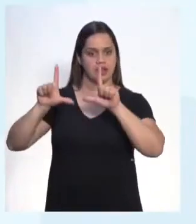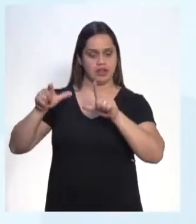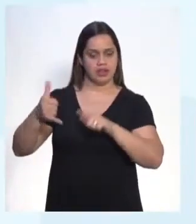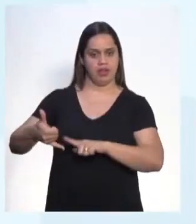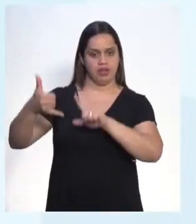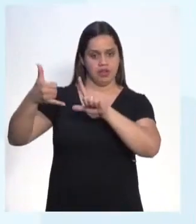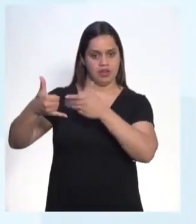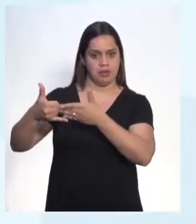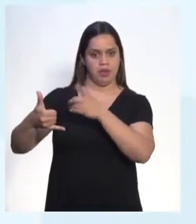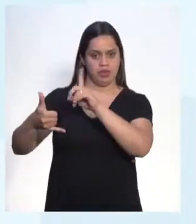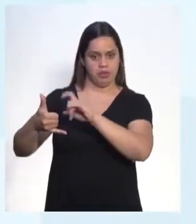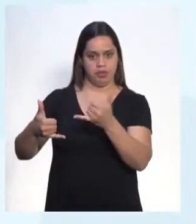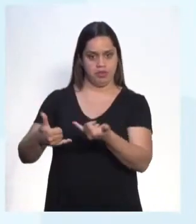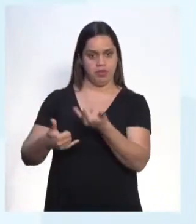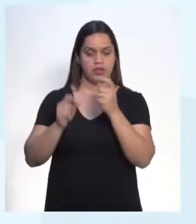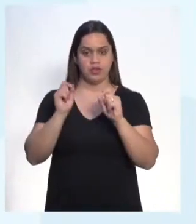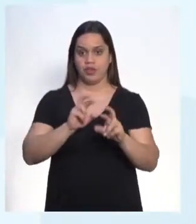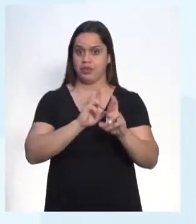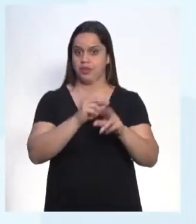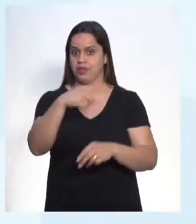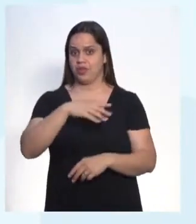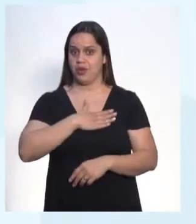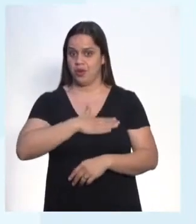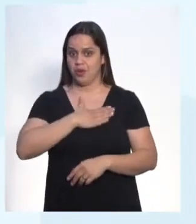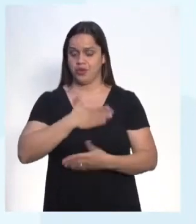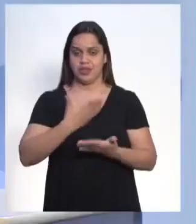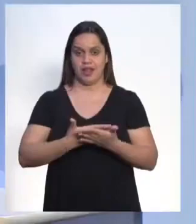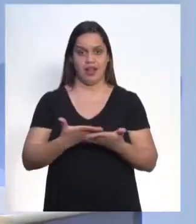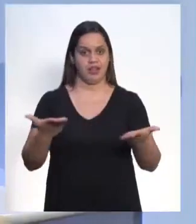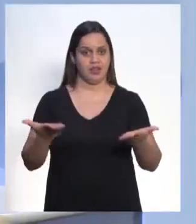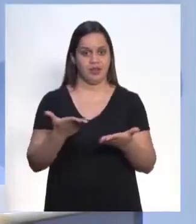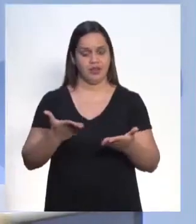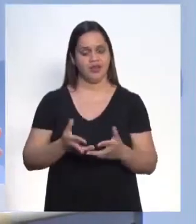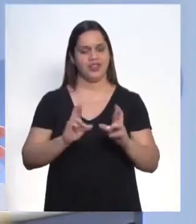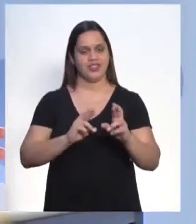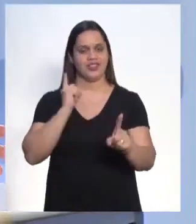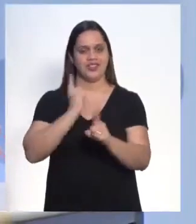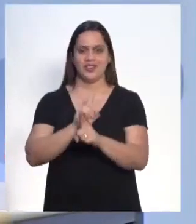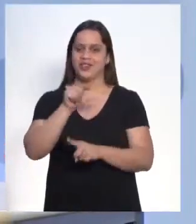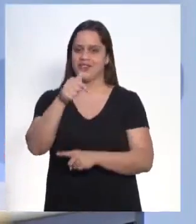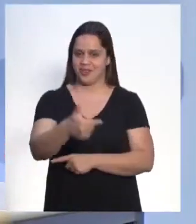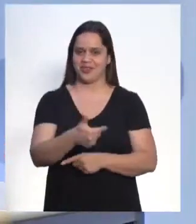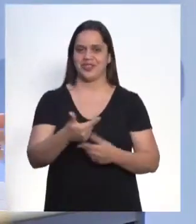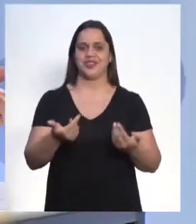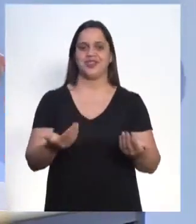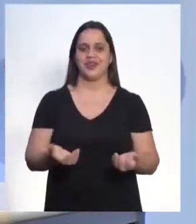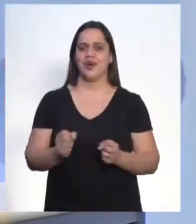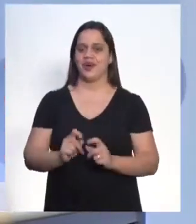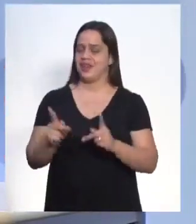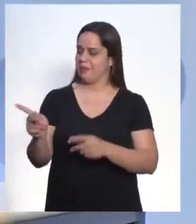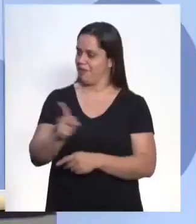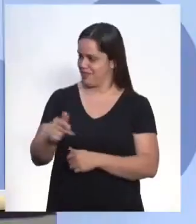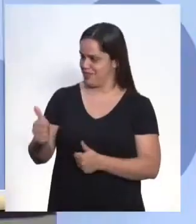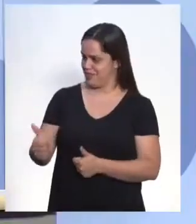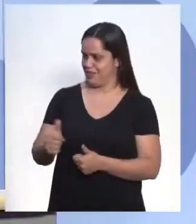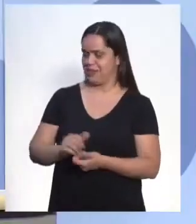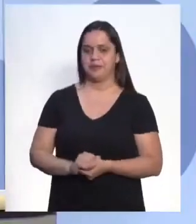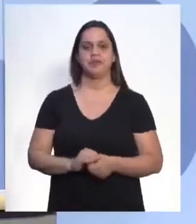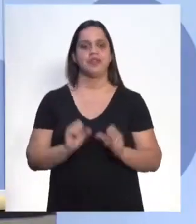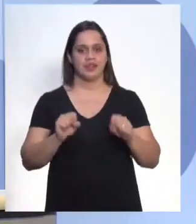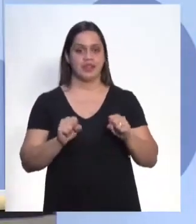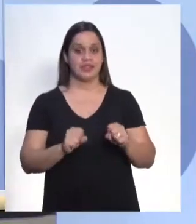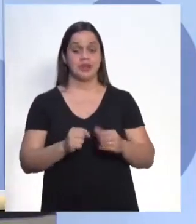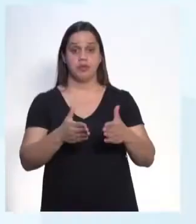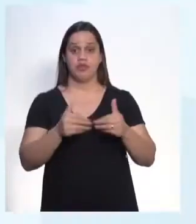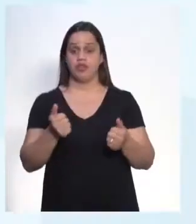tela. Espero que vocês tenham gostado da aula. A gente se vê numa próxima oportunidade, certo, professora Roberta? Certo. Por favor,